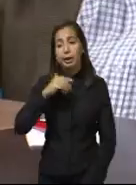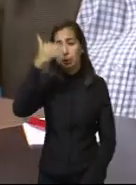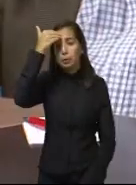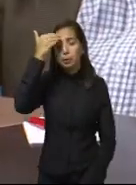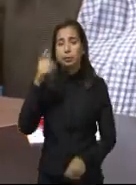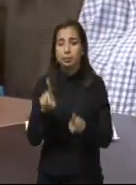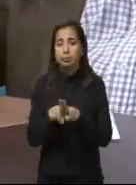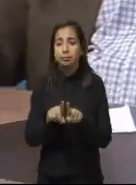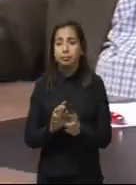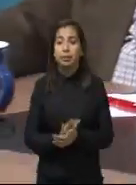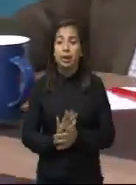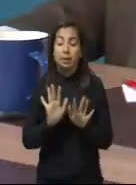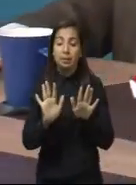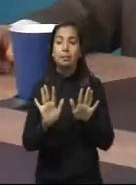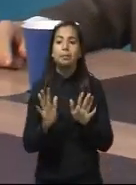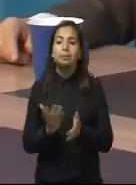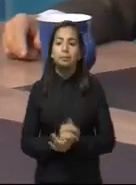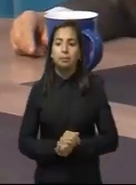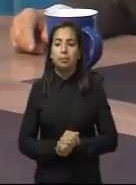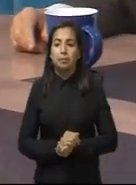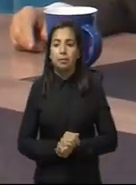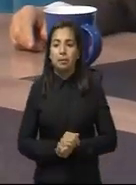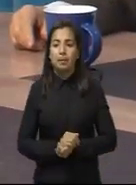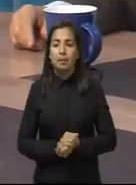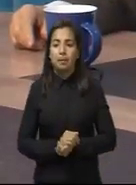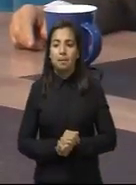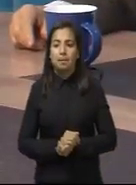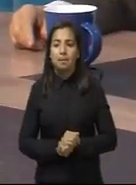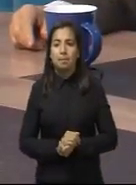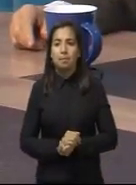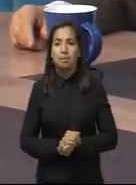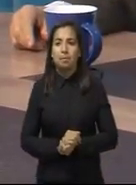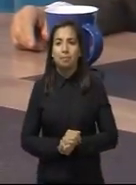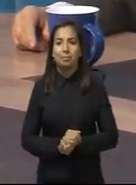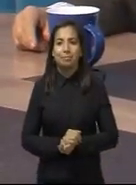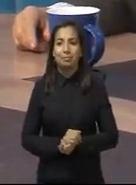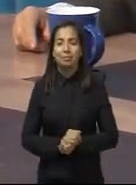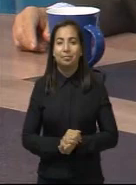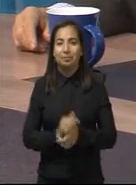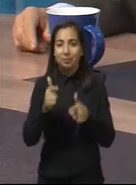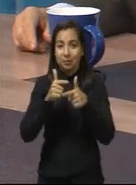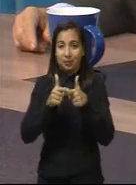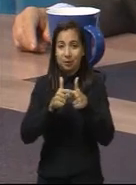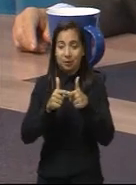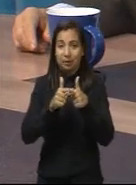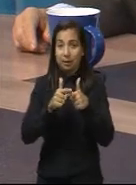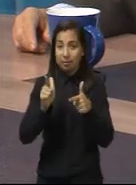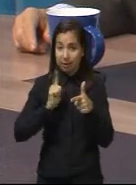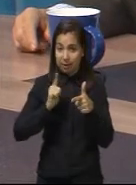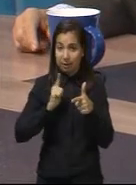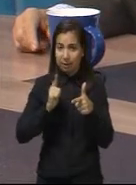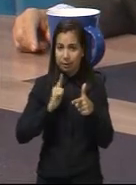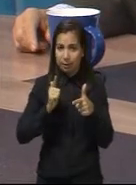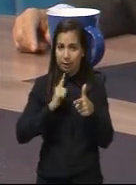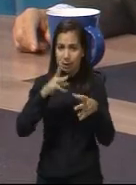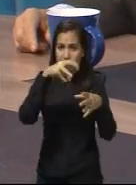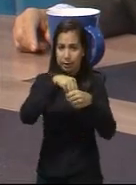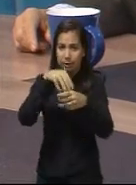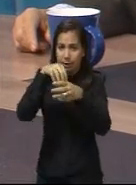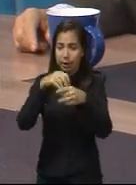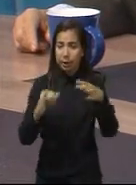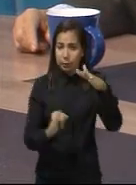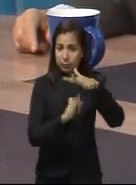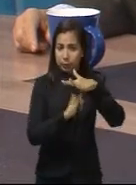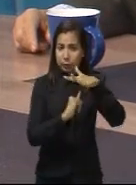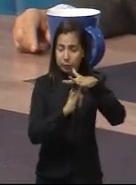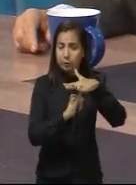que cartório, eu porque falei que aproveita. você, Mas está no papel concorda, dela. né? A crise que nós estamos vivendo das nossas instituições, ela é muito mais